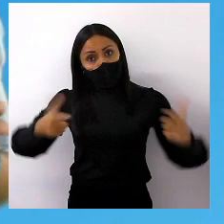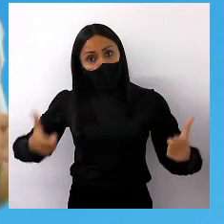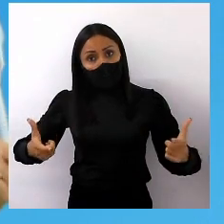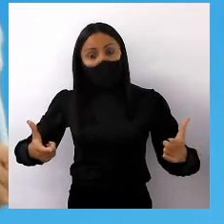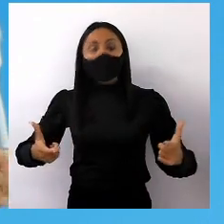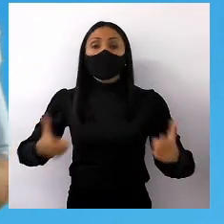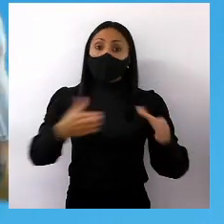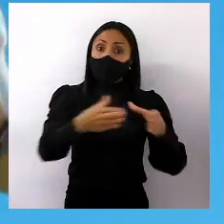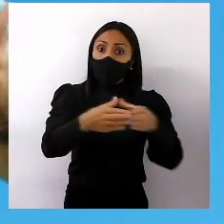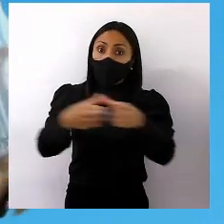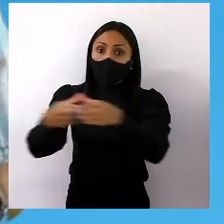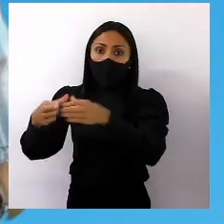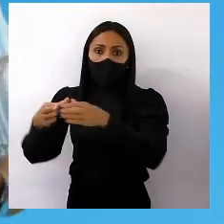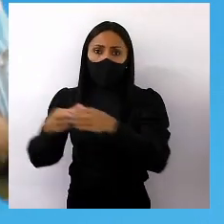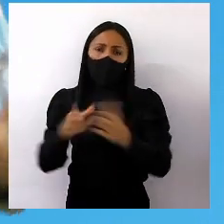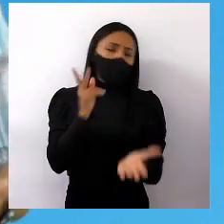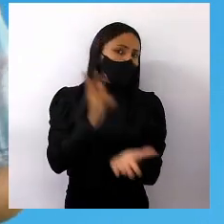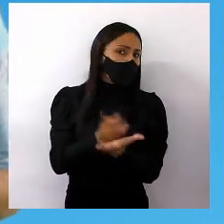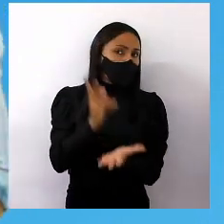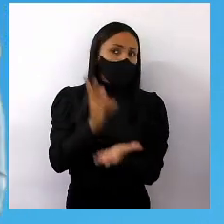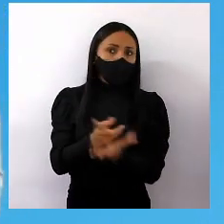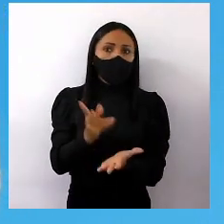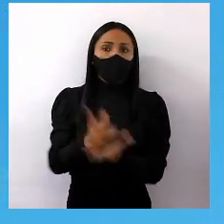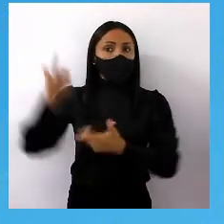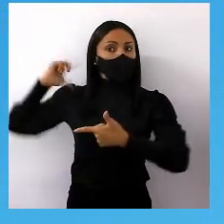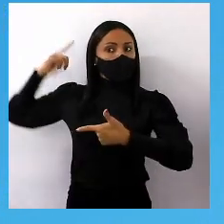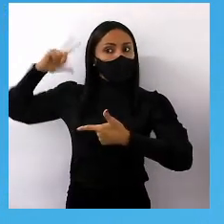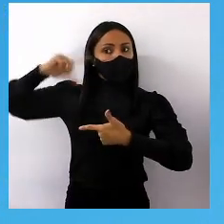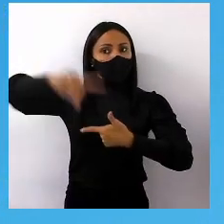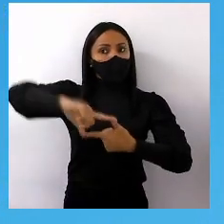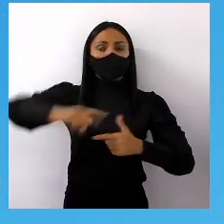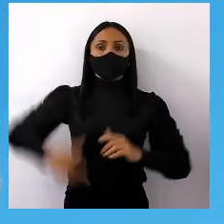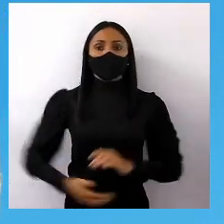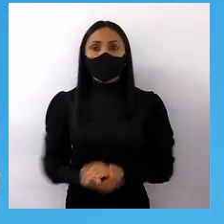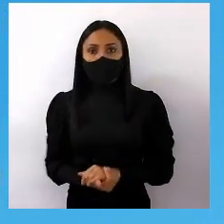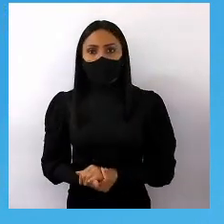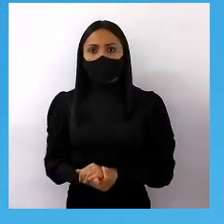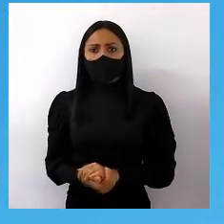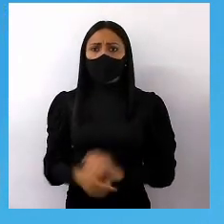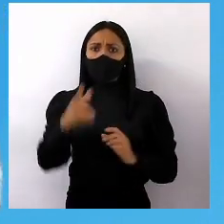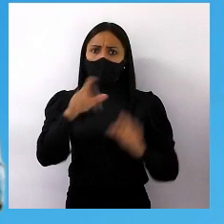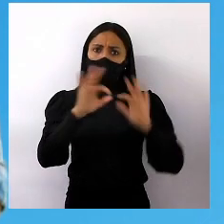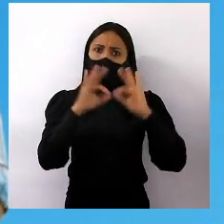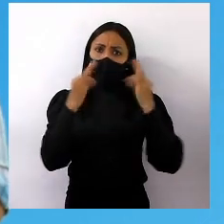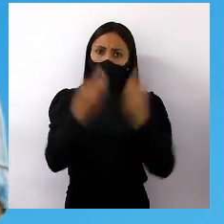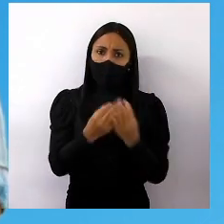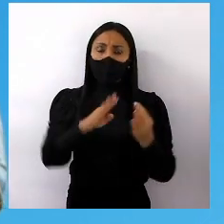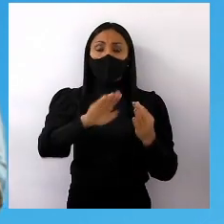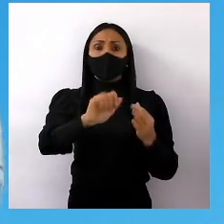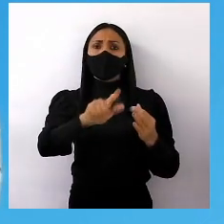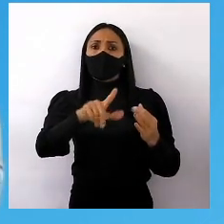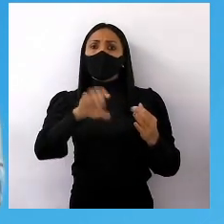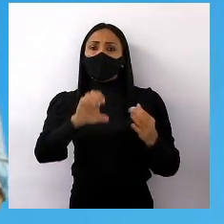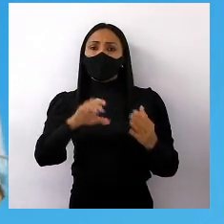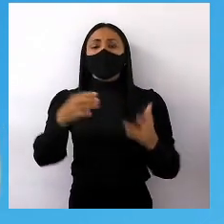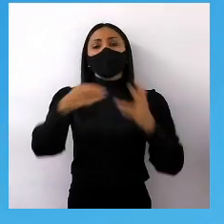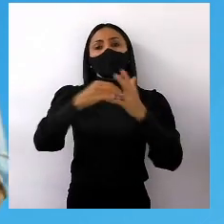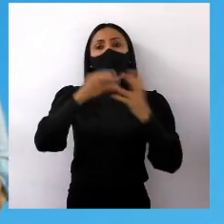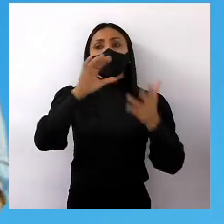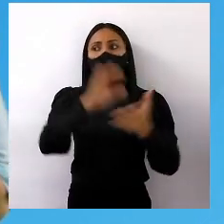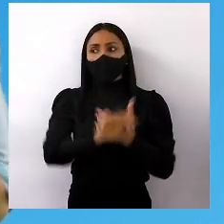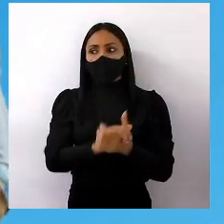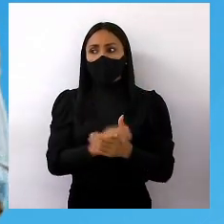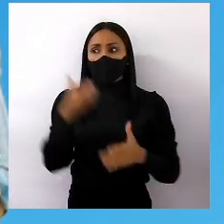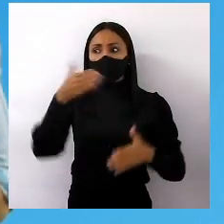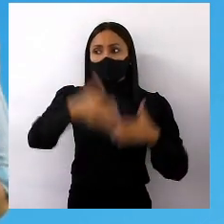quantidade de grupos que mantém a cultura e a tradição. Você parece que tem alguém da sua família que é do balé, não é isso? Minha esposa, né, participa do